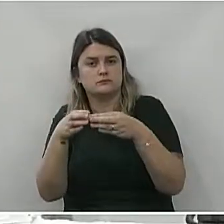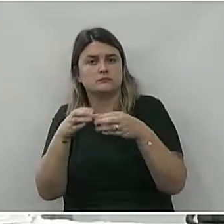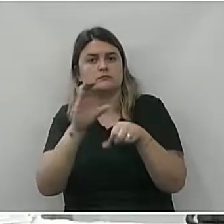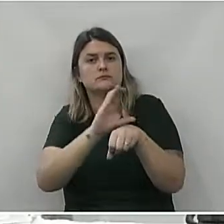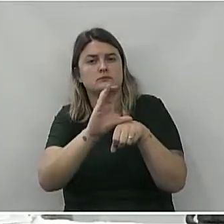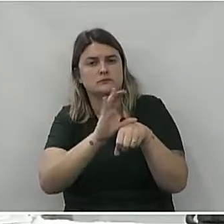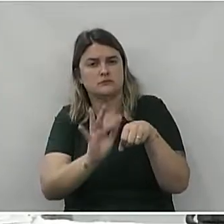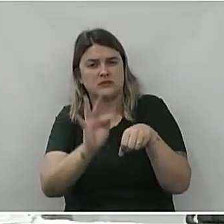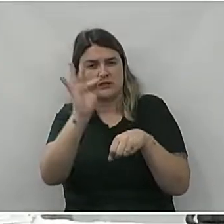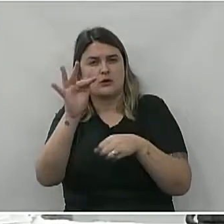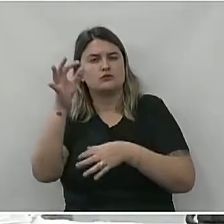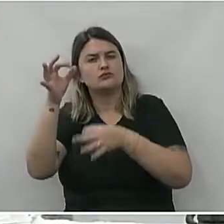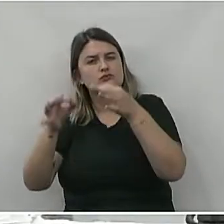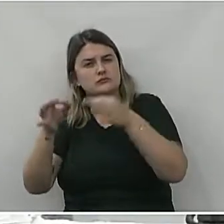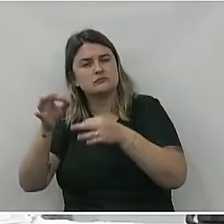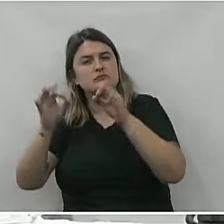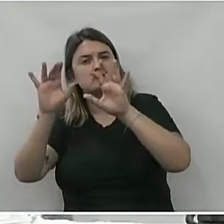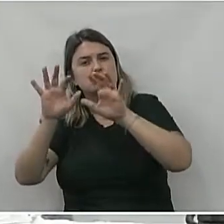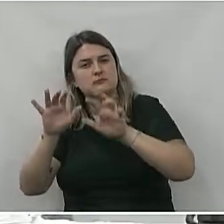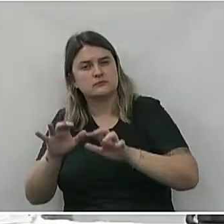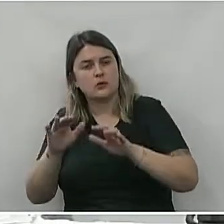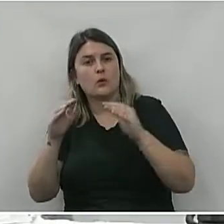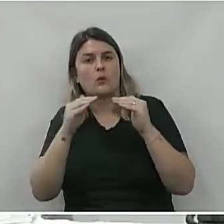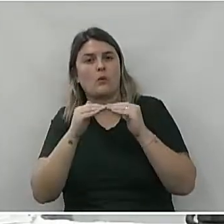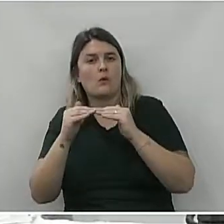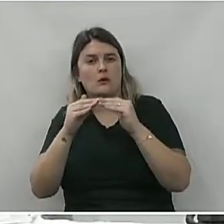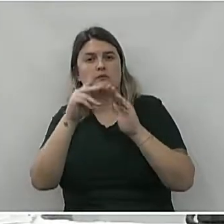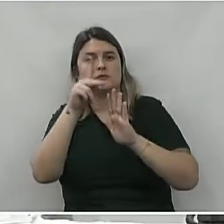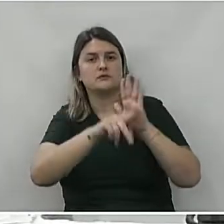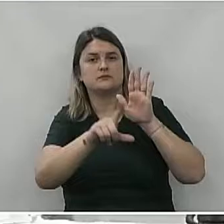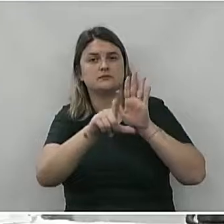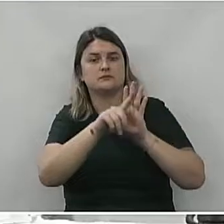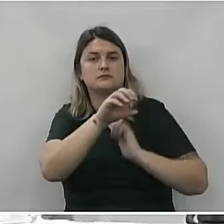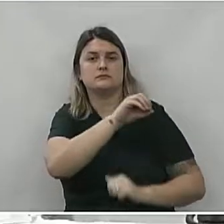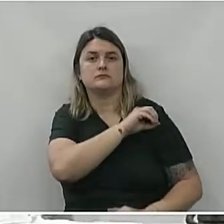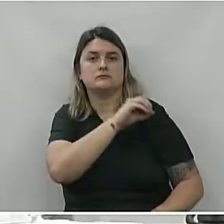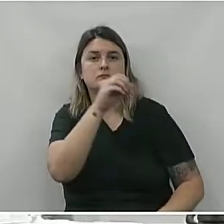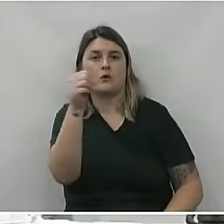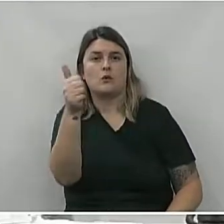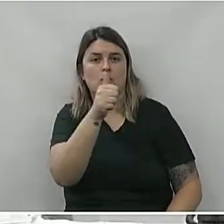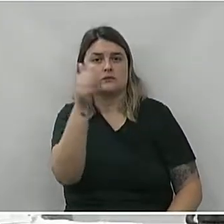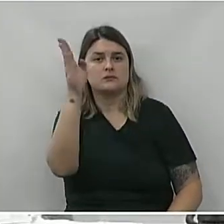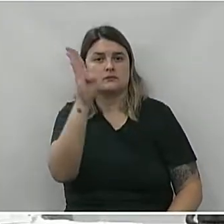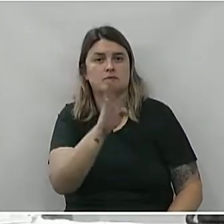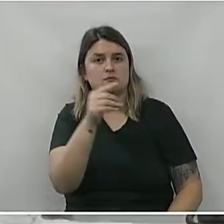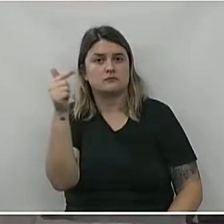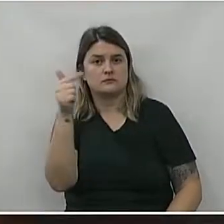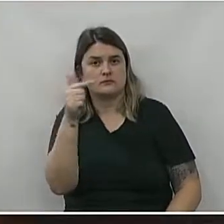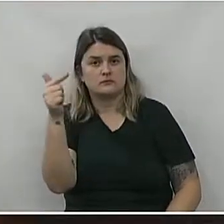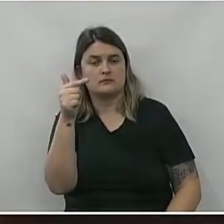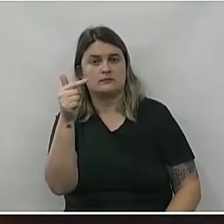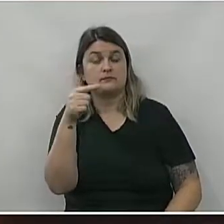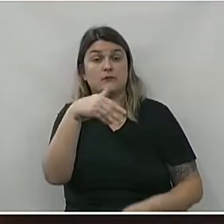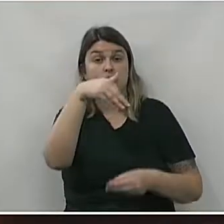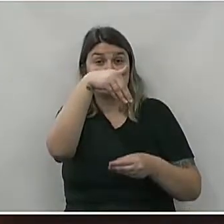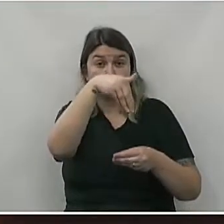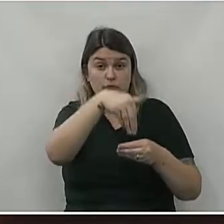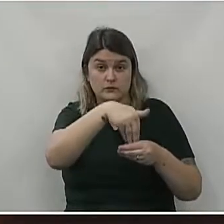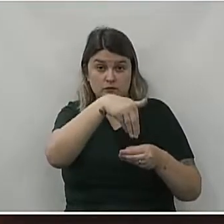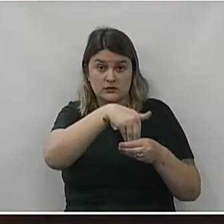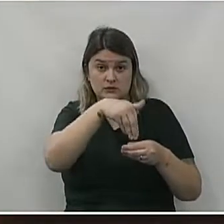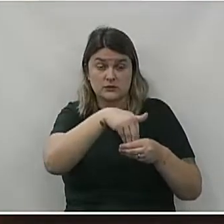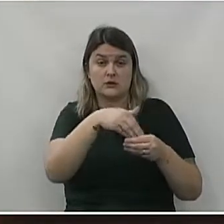de Constituição, Justiça e Redação Final. Favorável ao projeto de lei ordinária número 11 de 2022. Votação do